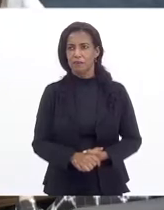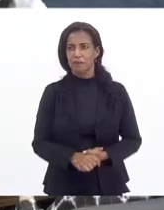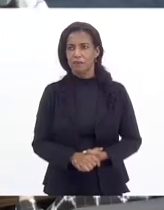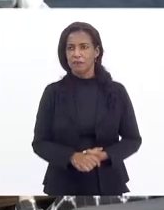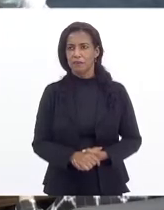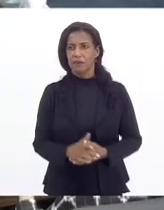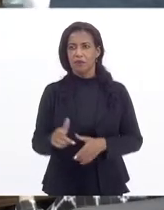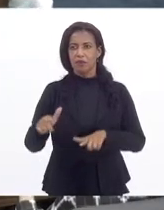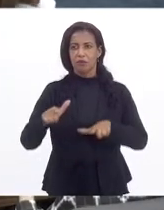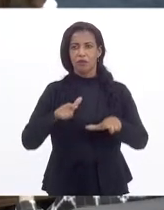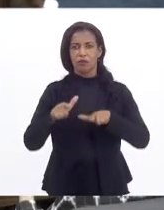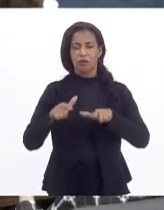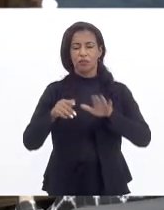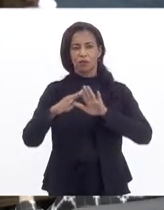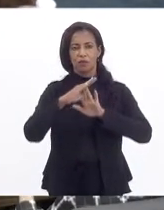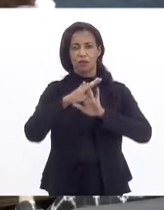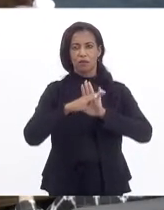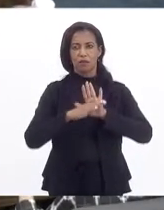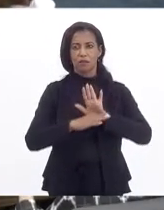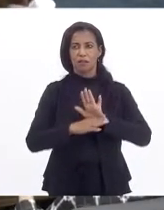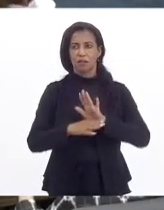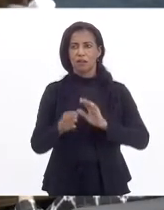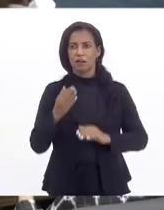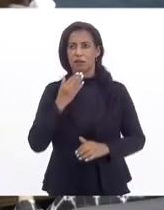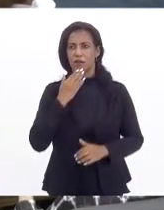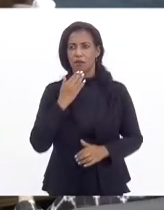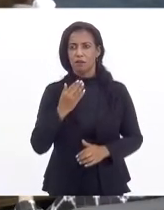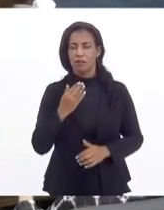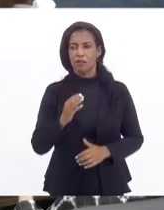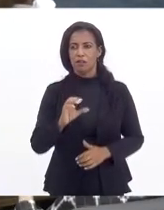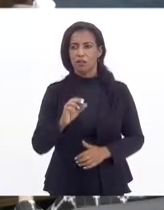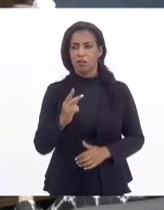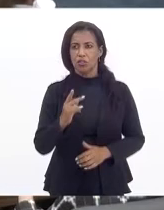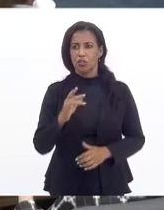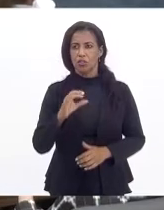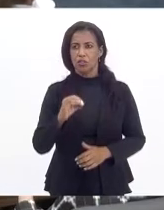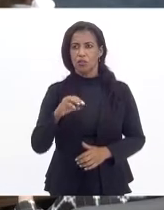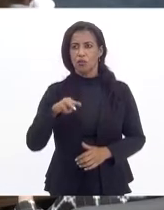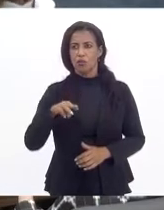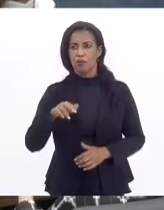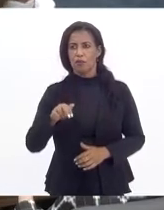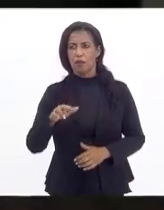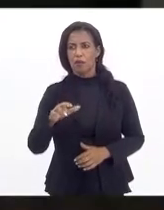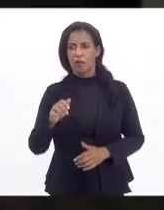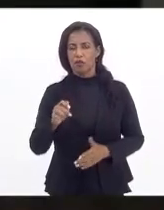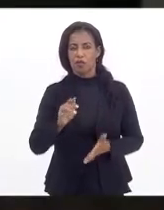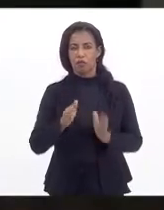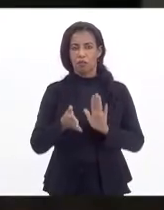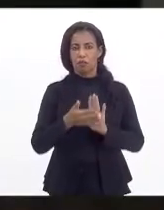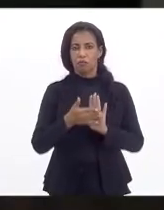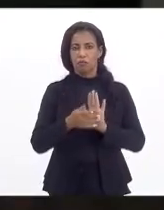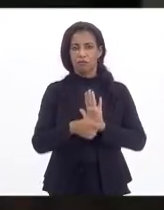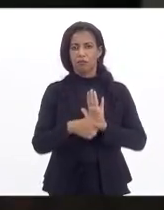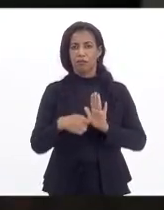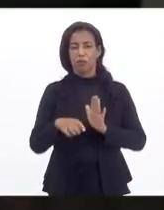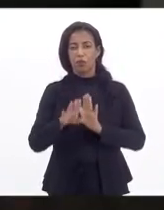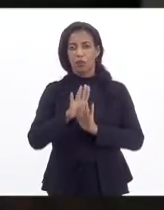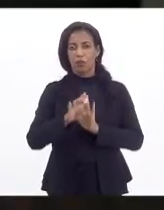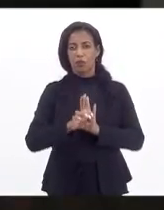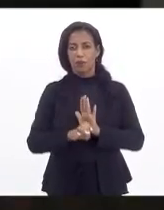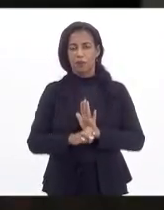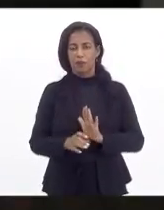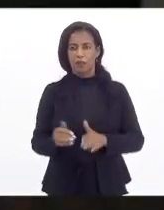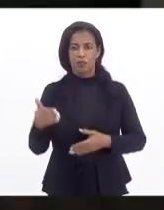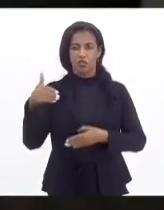chamar os trabalhos à ordem. Pediu o deputado Chico Machado para dar o parecer com emenda, que aí a